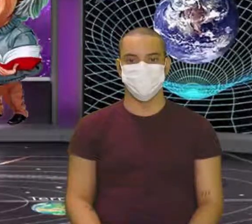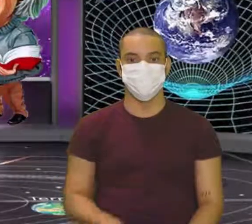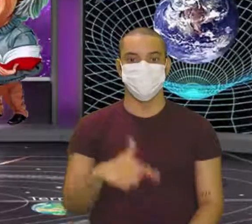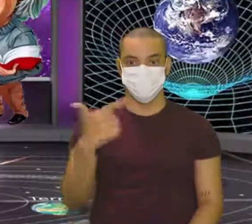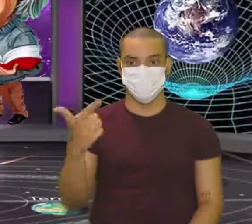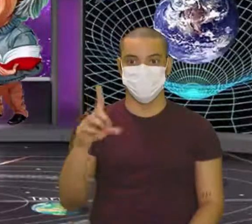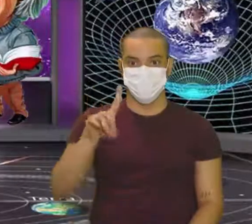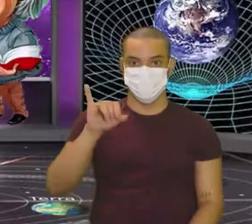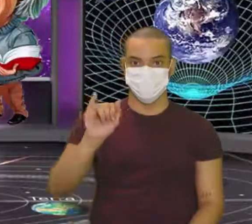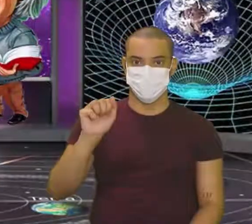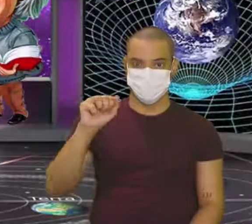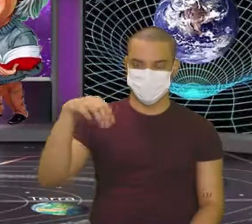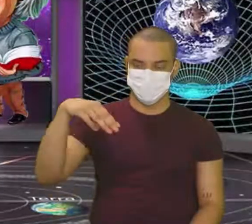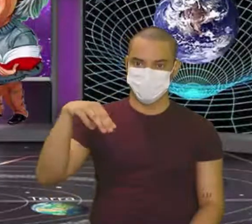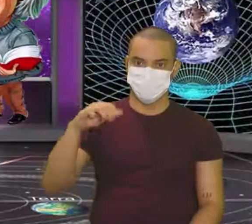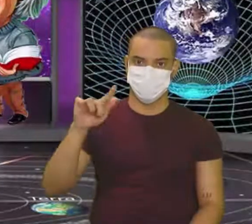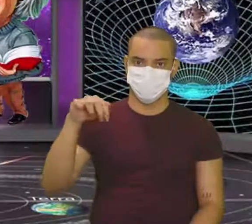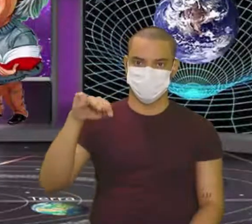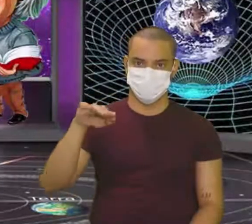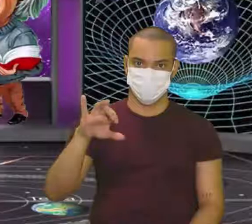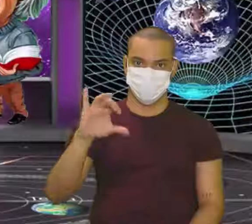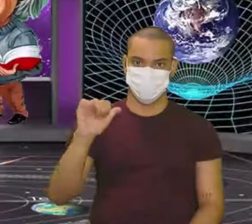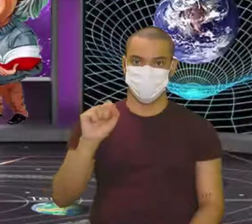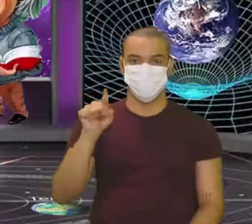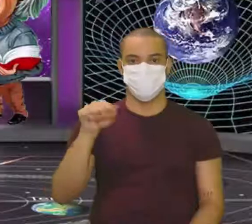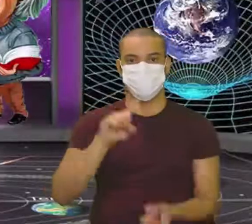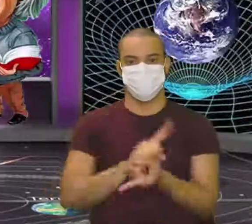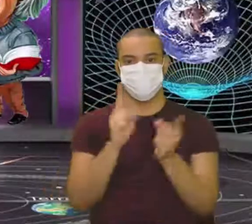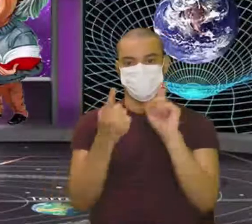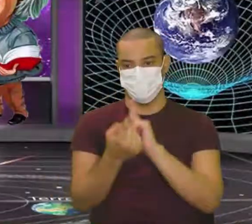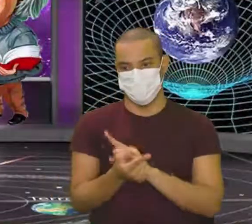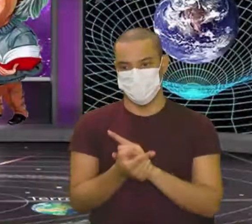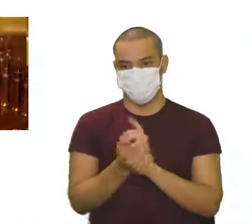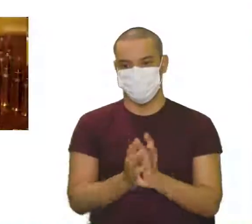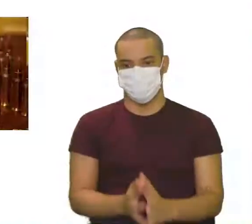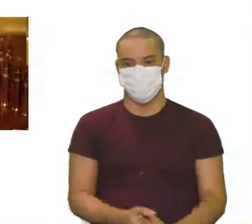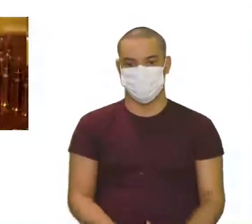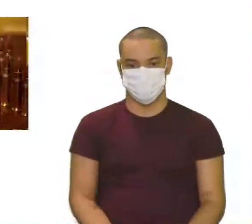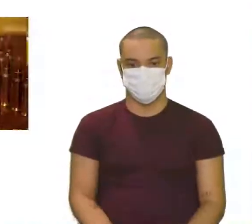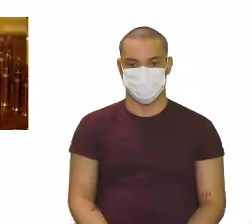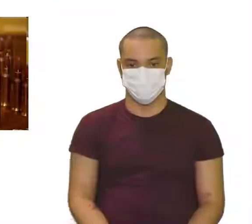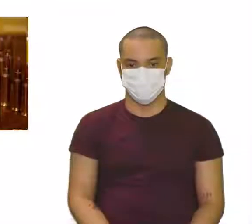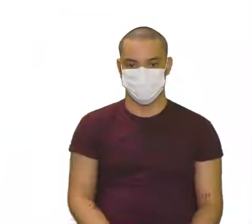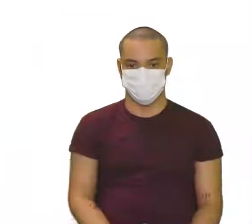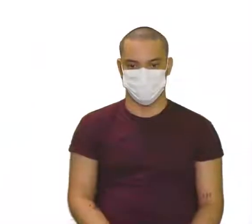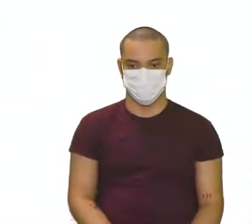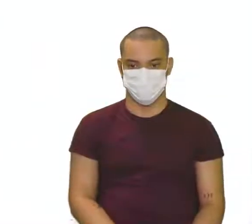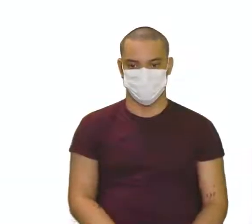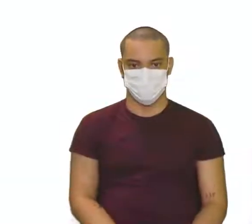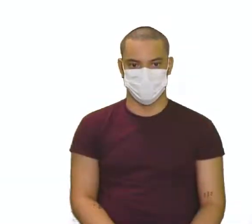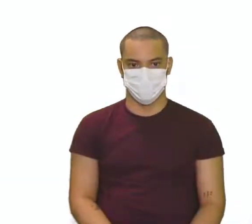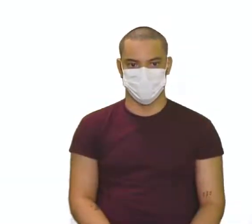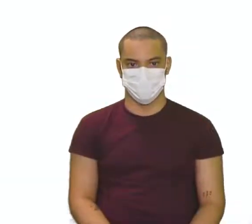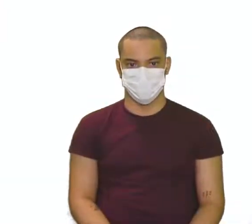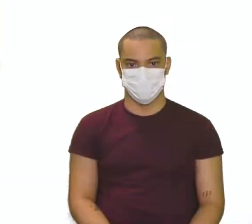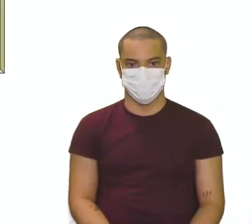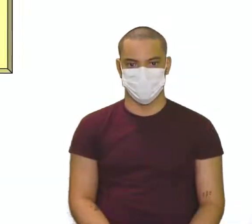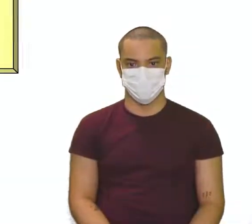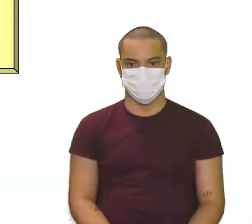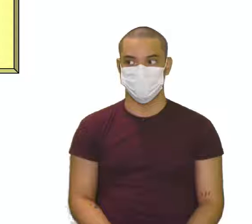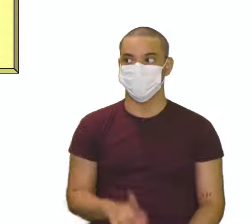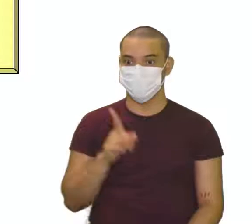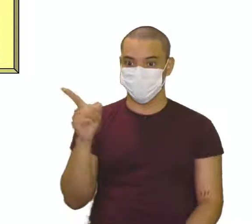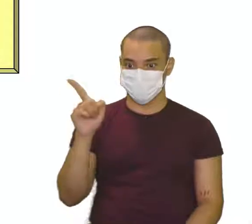as diamagnéticas, isso é o contrário. Vamos ver no desenho, olha só. Então, se liga ali no desenho, tá aqui a